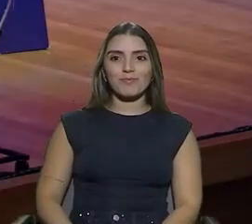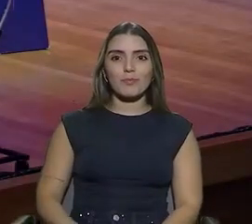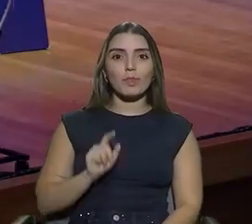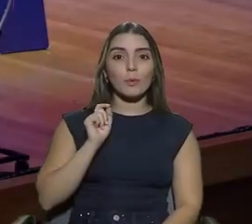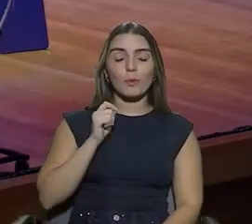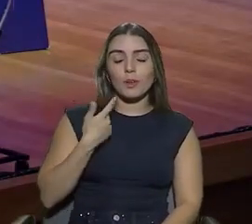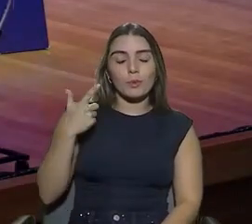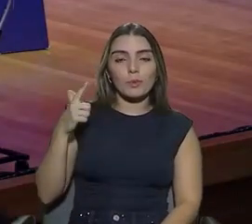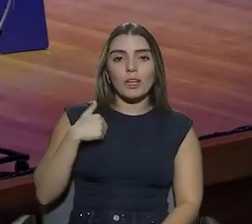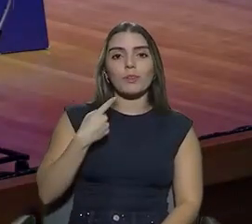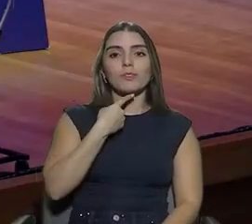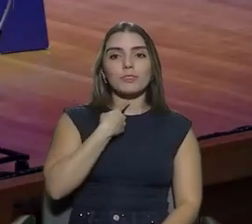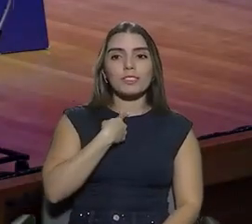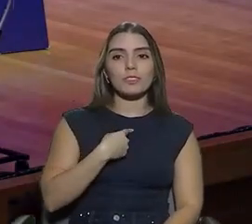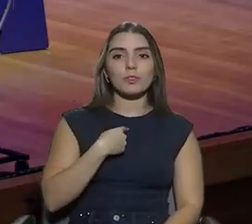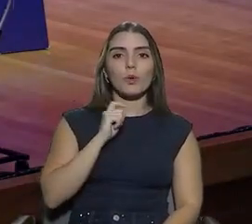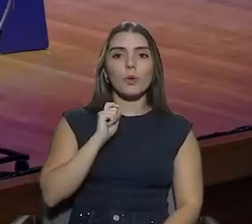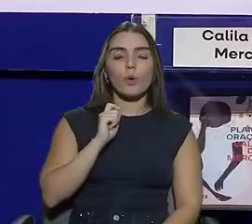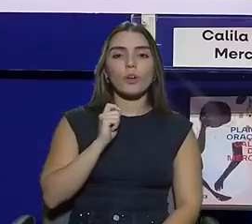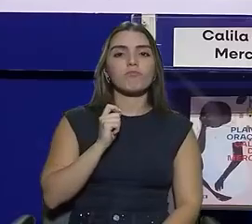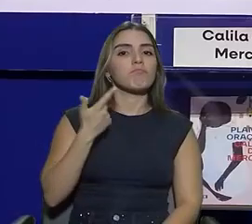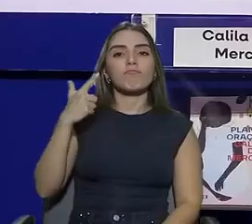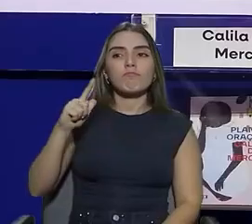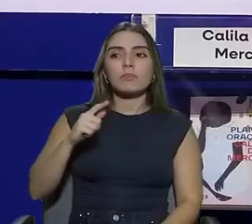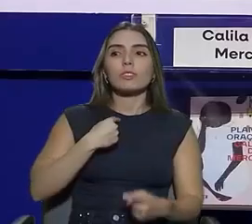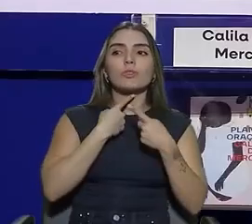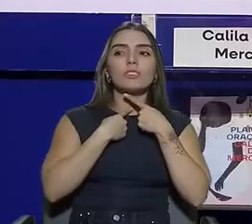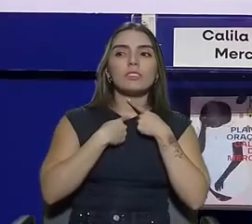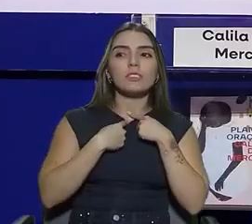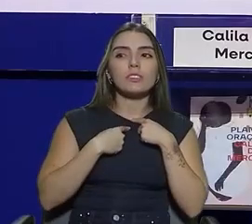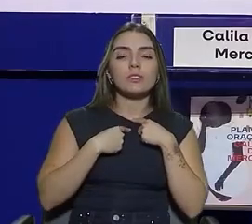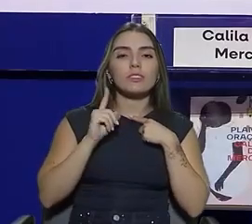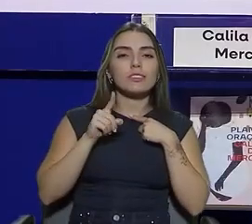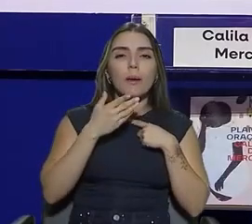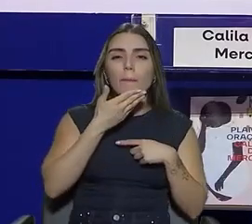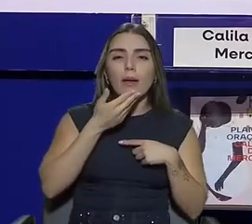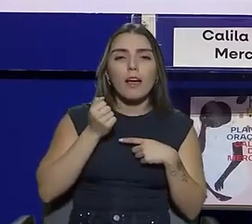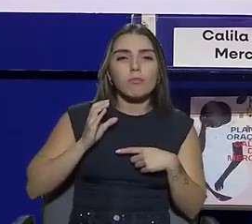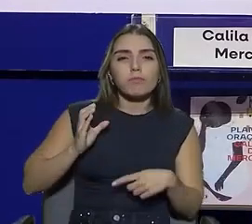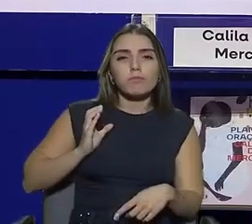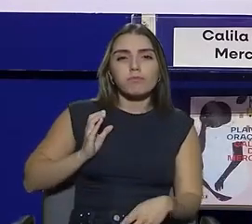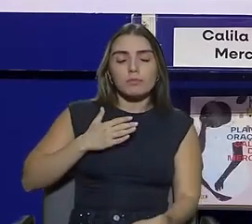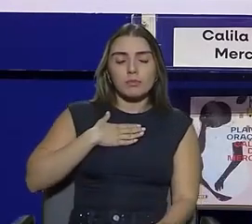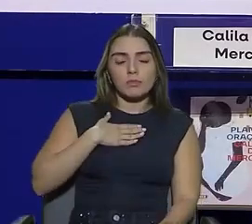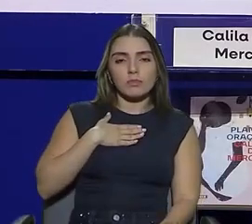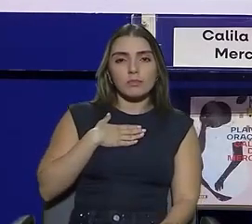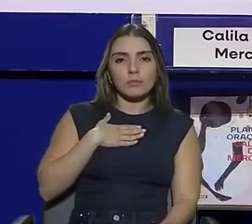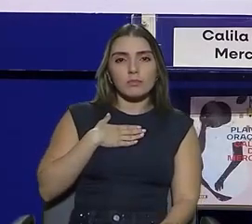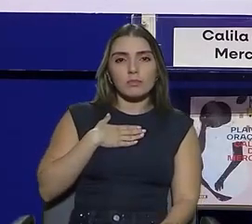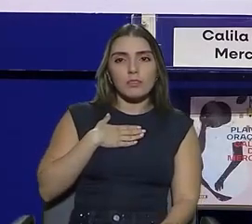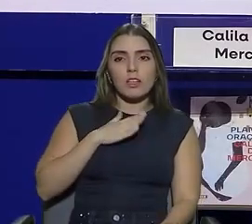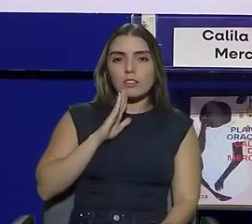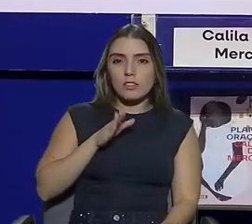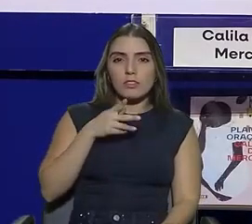Obrigado. O que não tenho e desejo é o que melhor me enriquece. Eu já